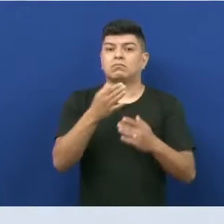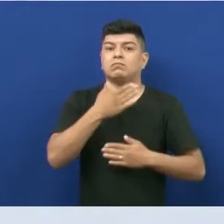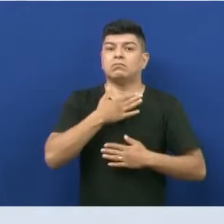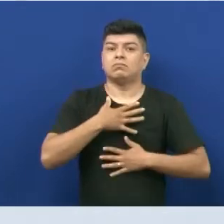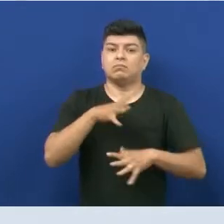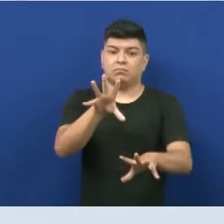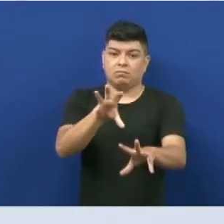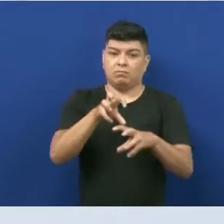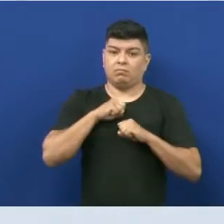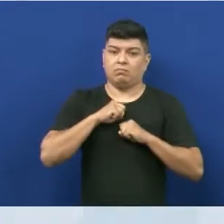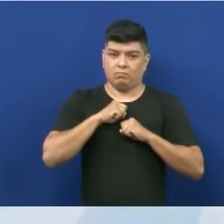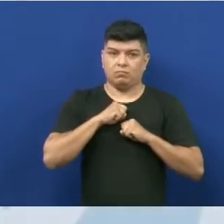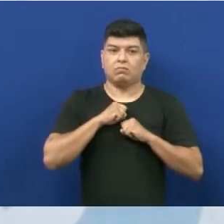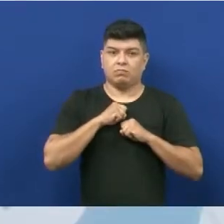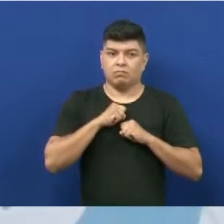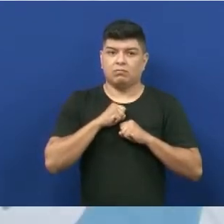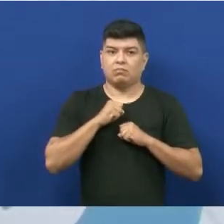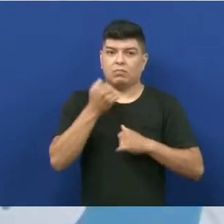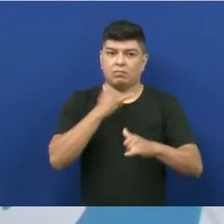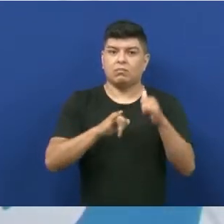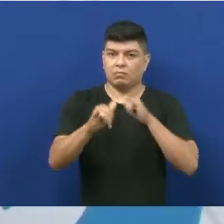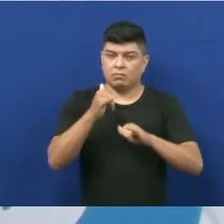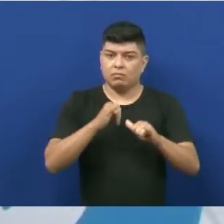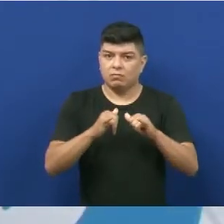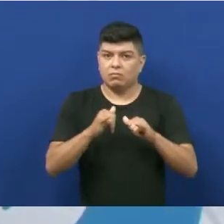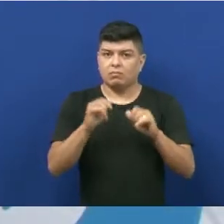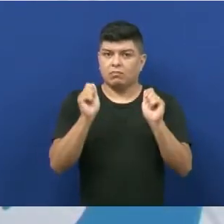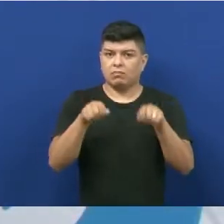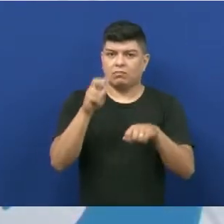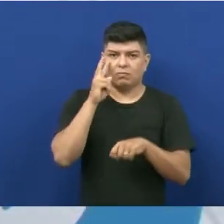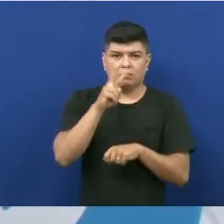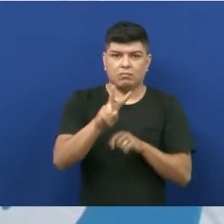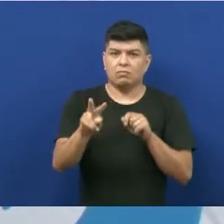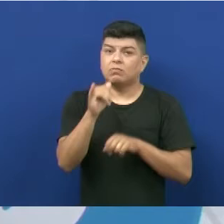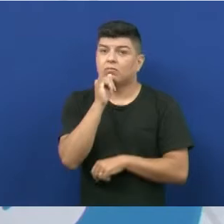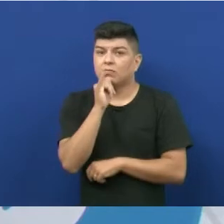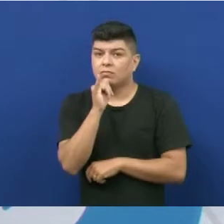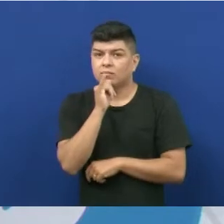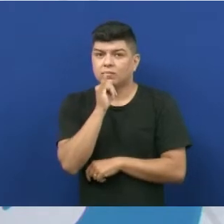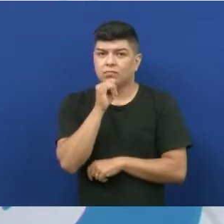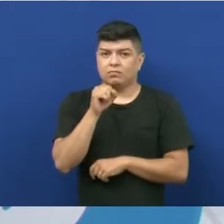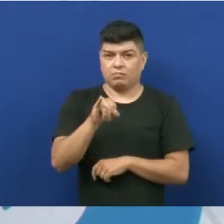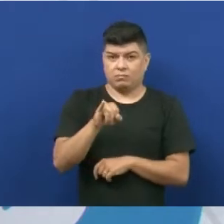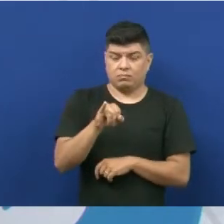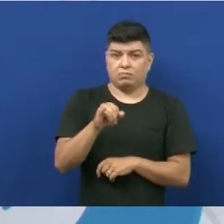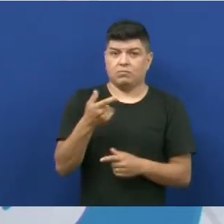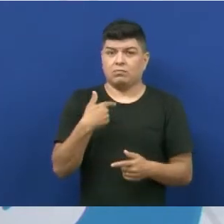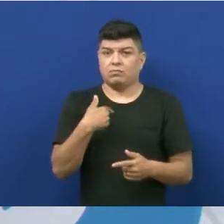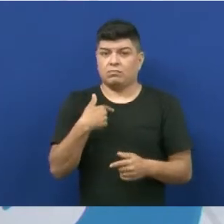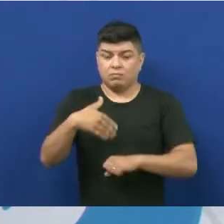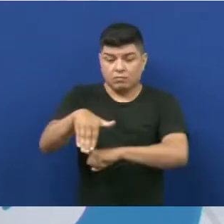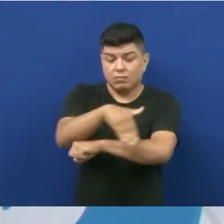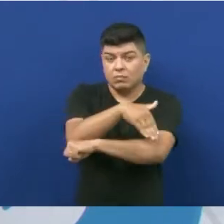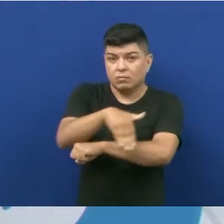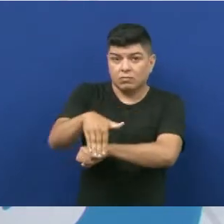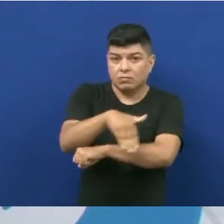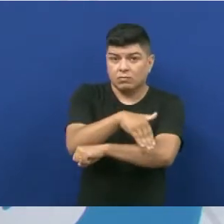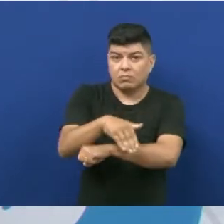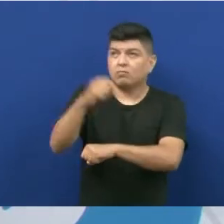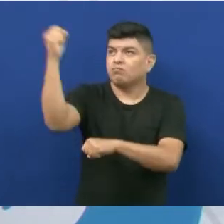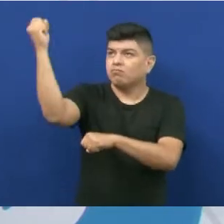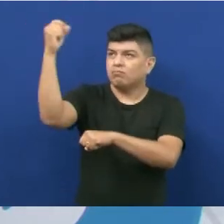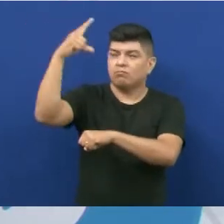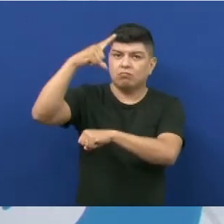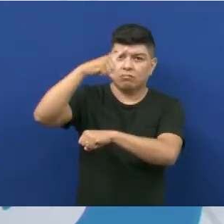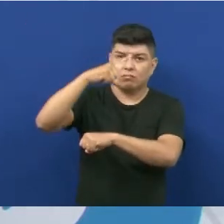de absorver radiação, de absorver energia. Podemos ver, por exemplo, se você sair em uma rua num dia